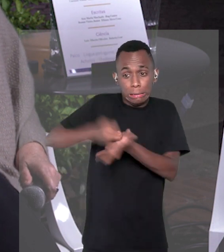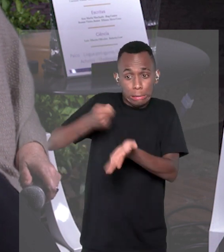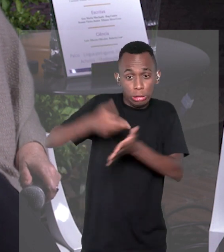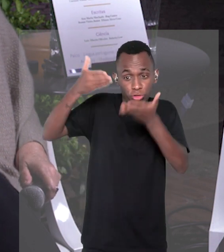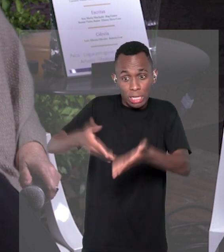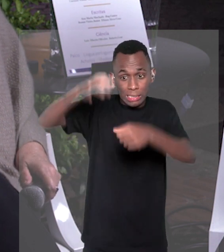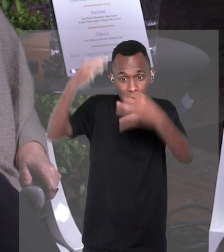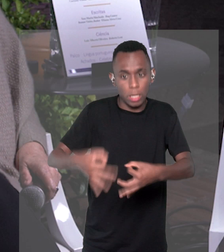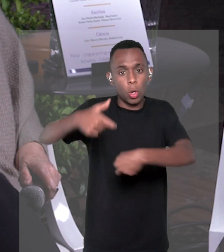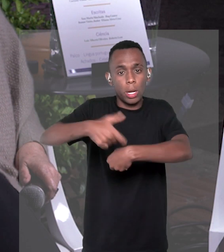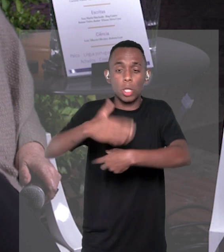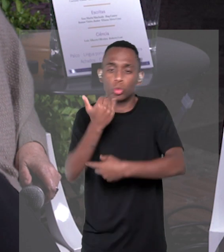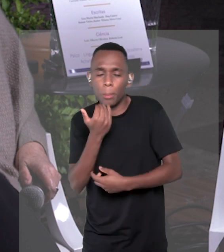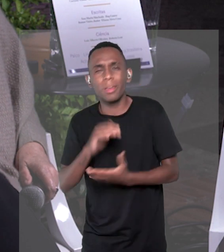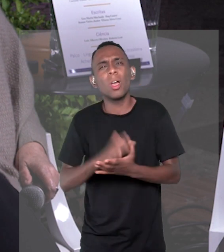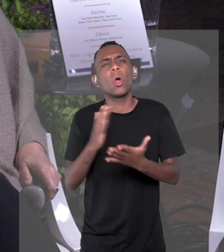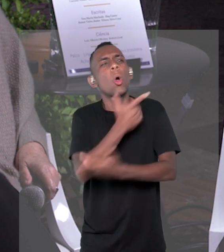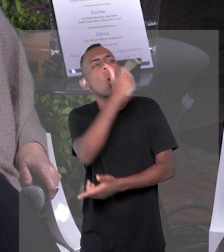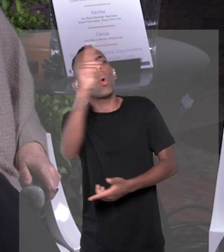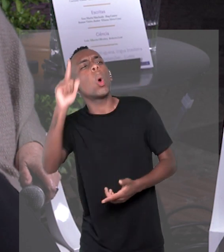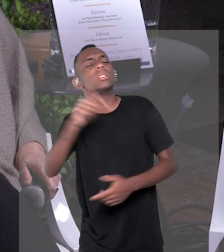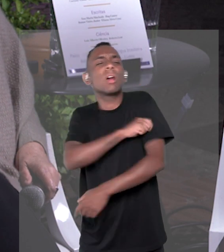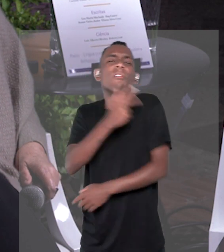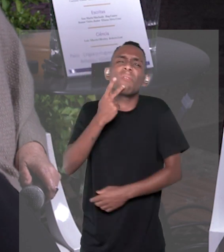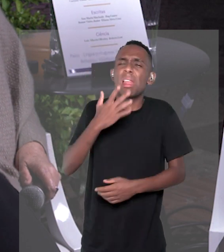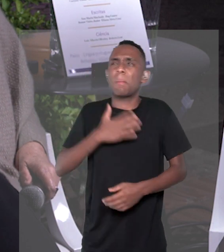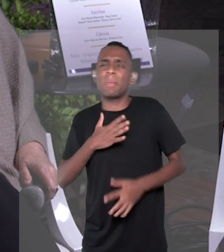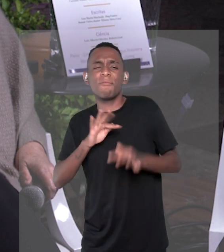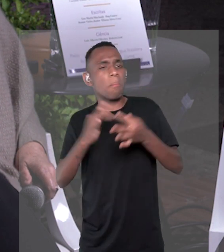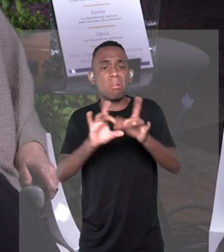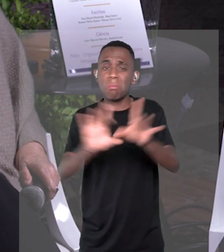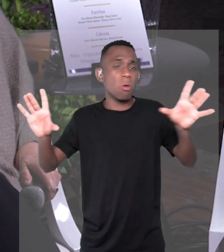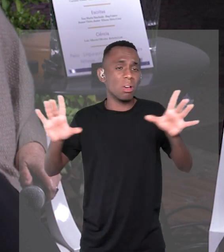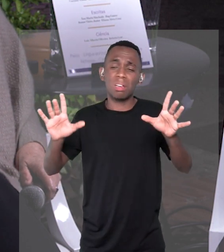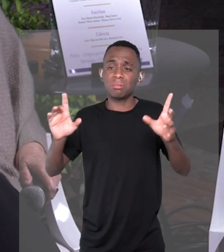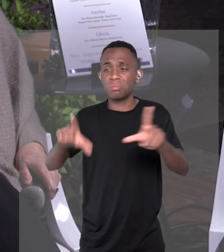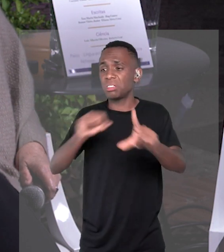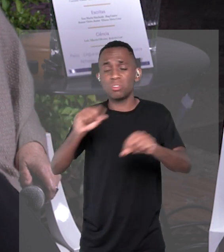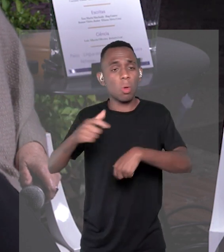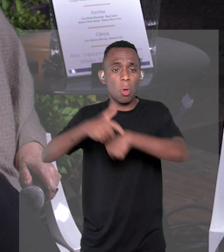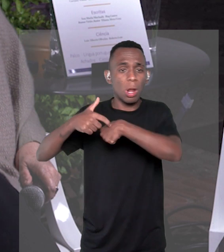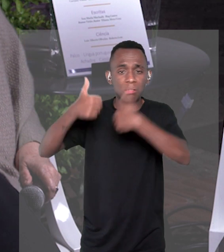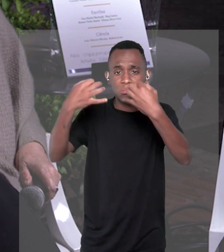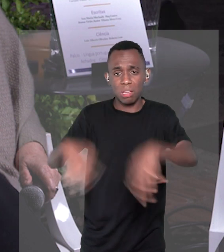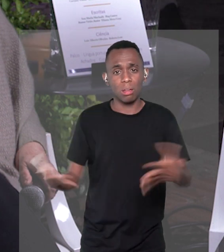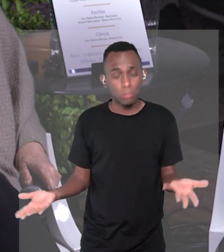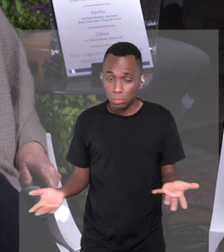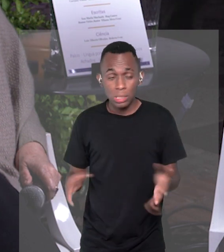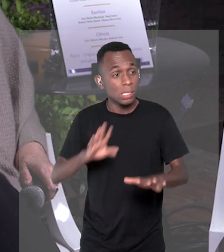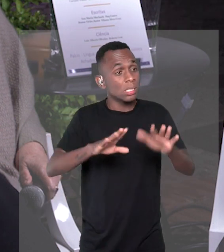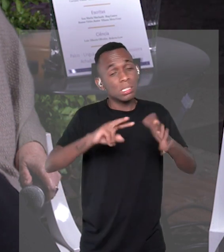para dizer assim, a minha família é muito autoritária. Lá em casa tem que chegar na hora para comer e tal. O outro fala assim, lá em casa não. Meu pai é